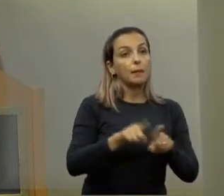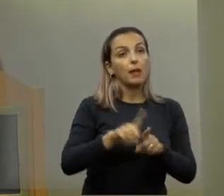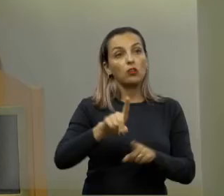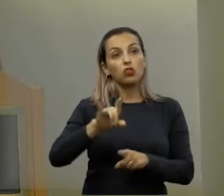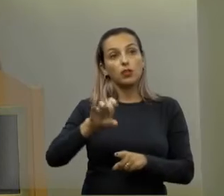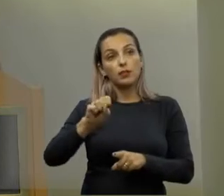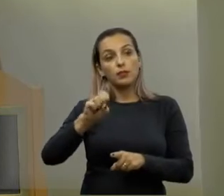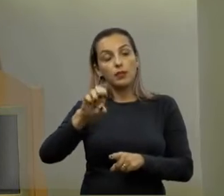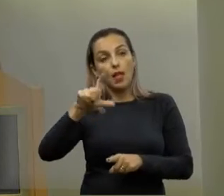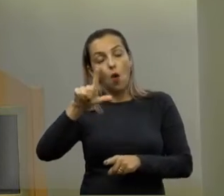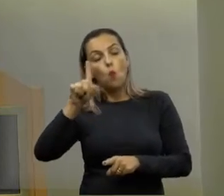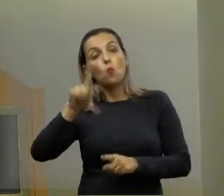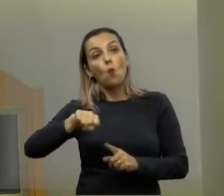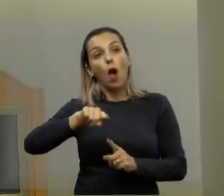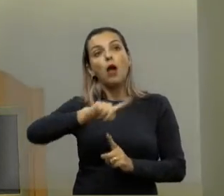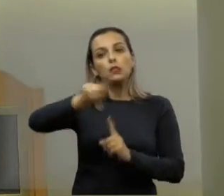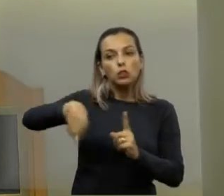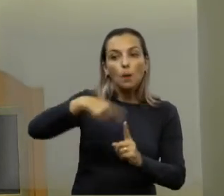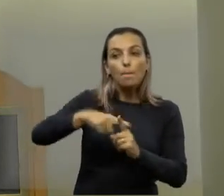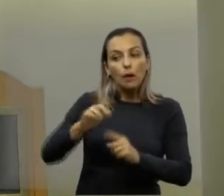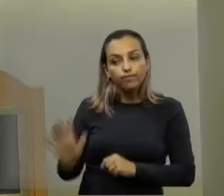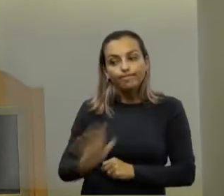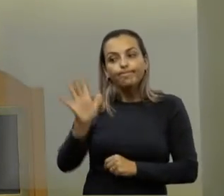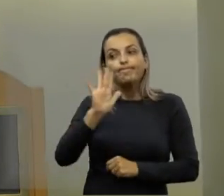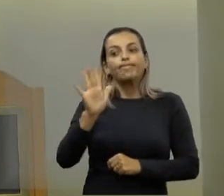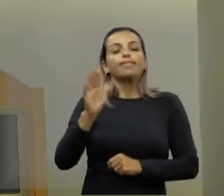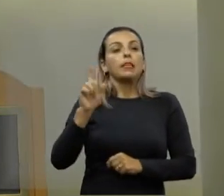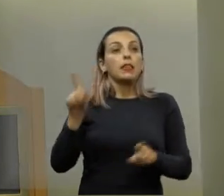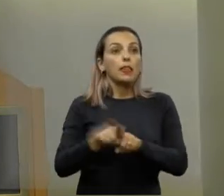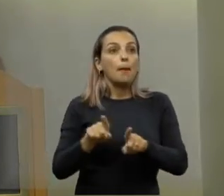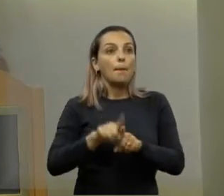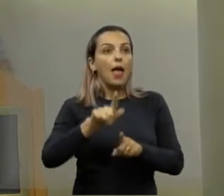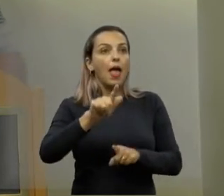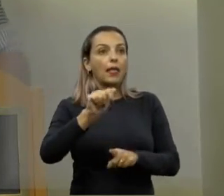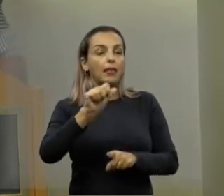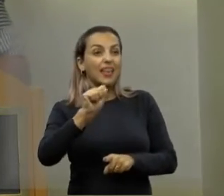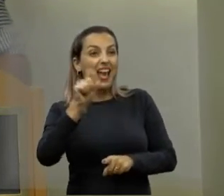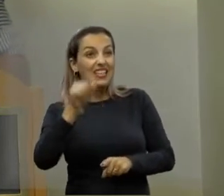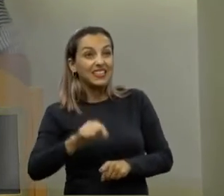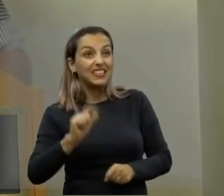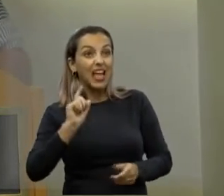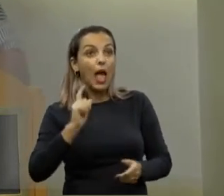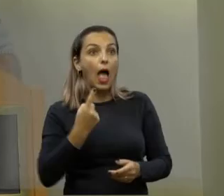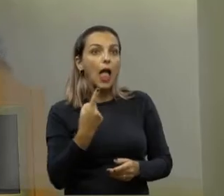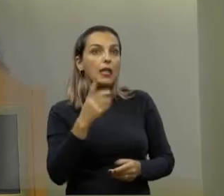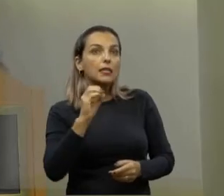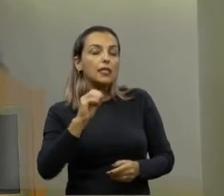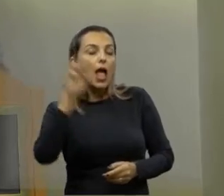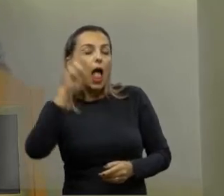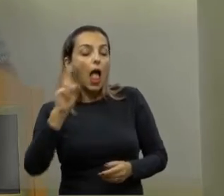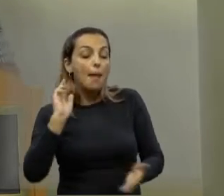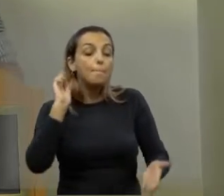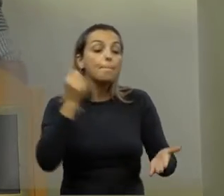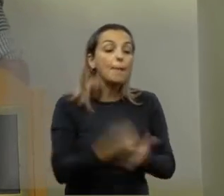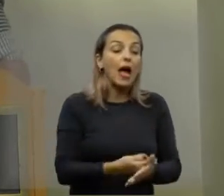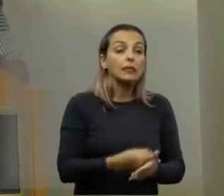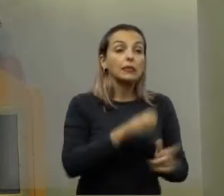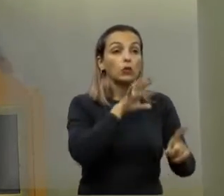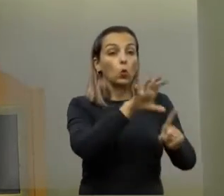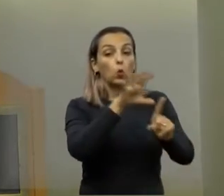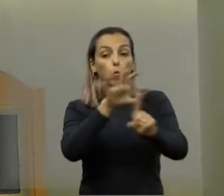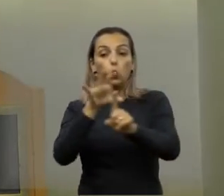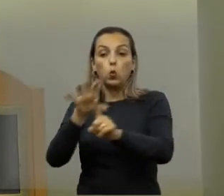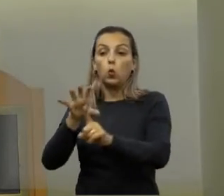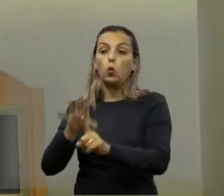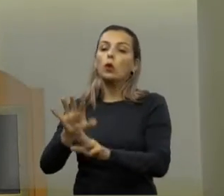cento do diesel e 16 lugares de cozinha hoje não é não é raro a gente pagar mais de 100 reais o gás de cozinha tem impactado direto